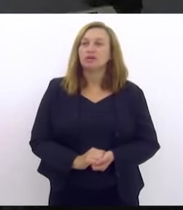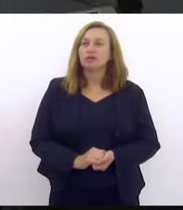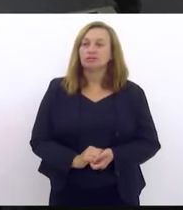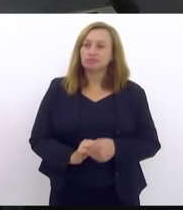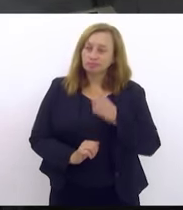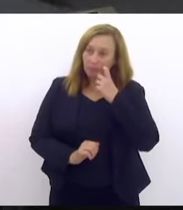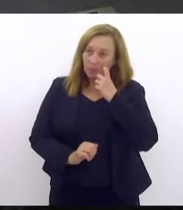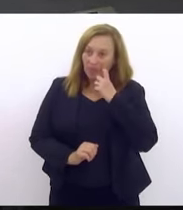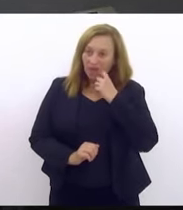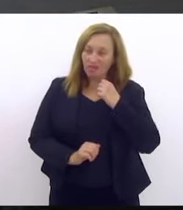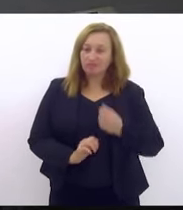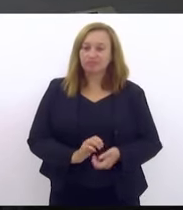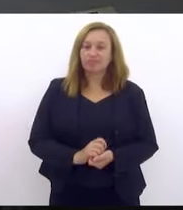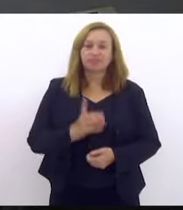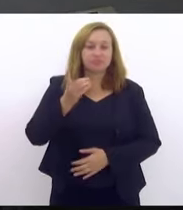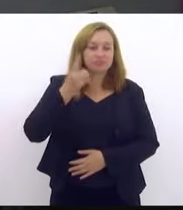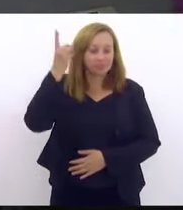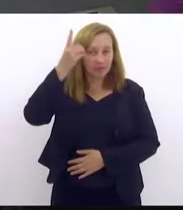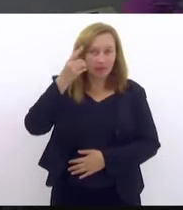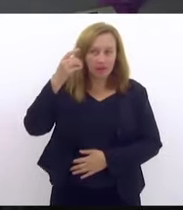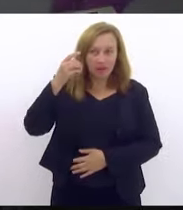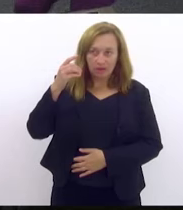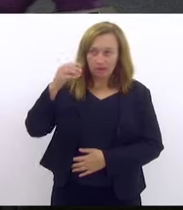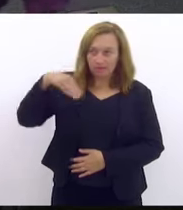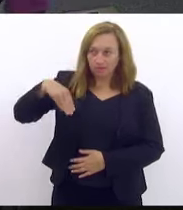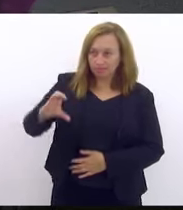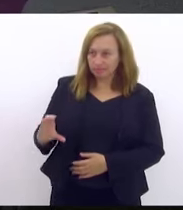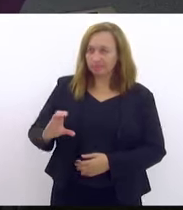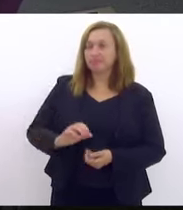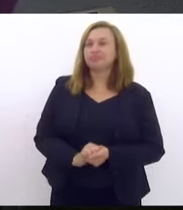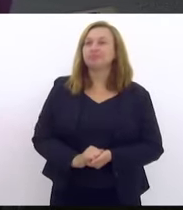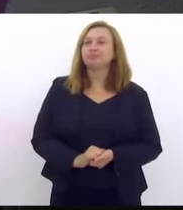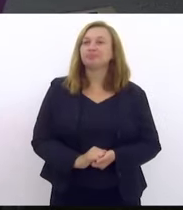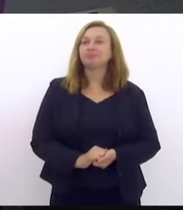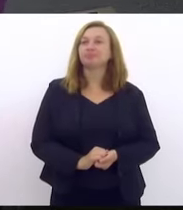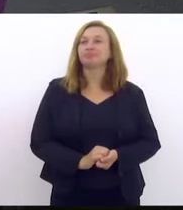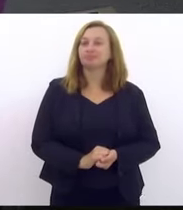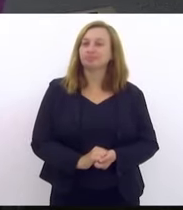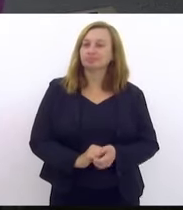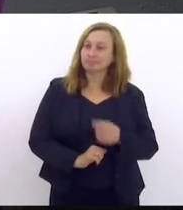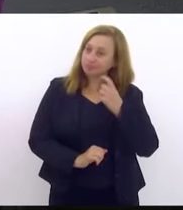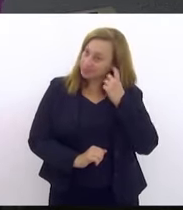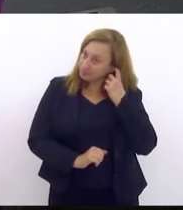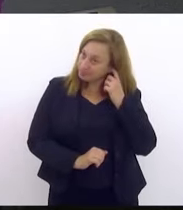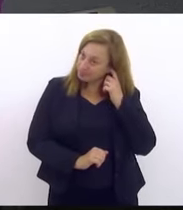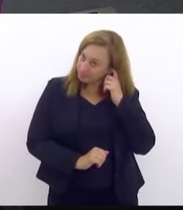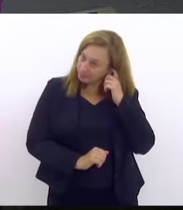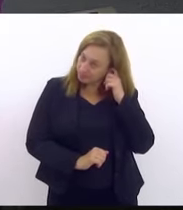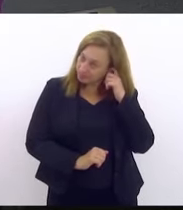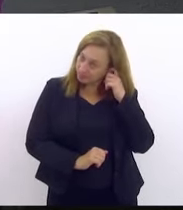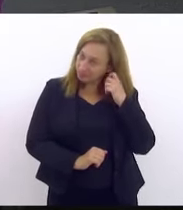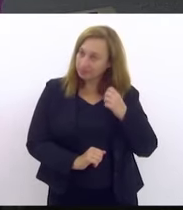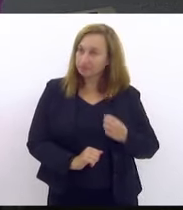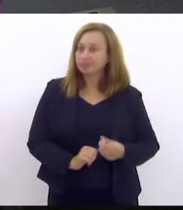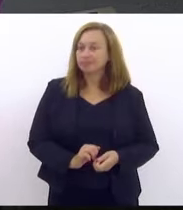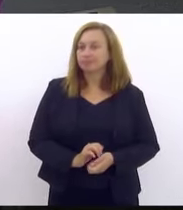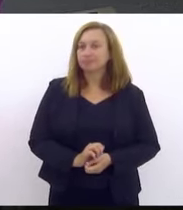não. O deputado Carlos Mink. Deputado Quem? Carlos Mink. Oi.